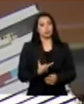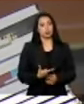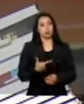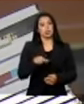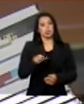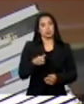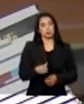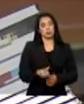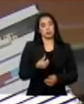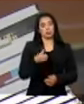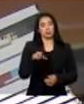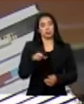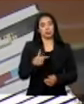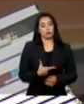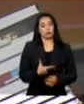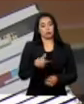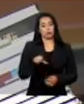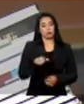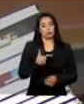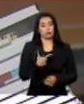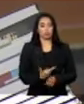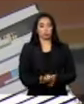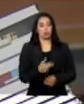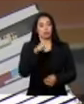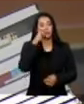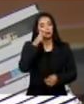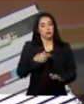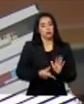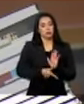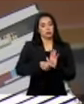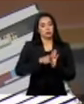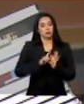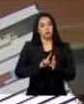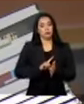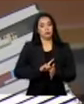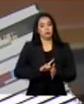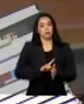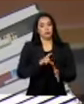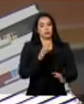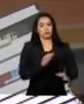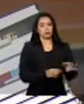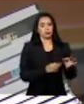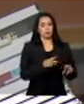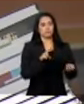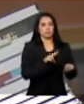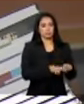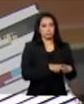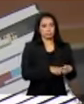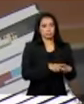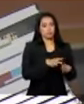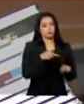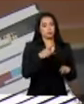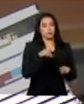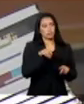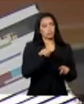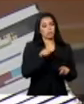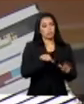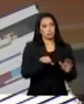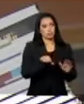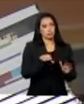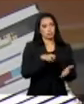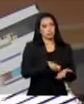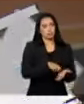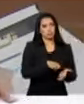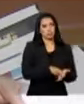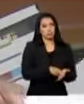126-292, bem assim que a execução antecipada da pena seja condicionada à análise do recurso